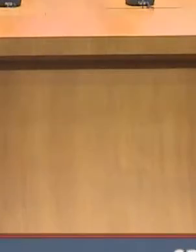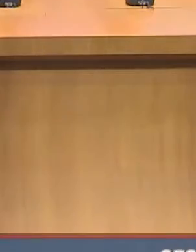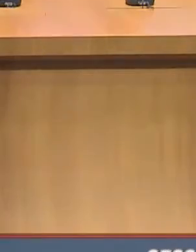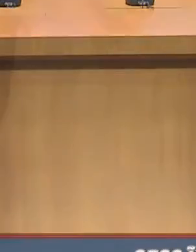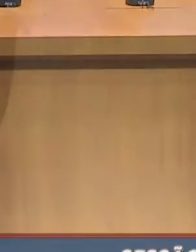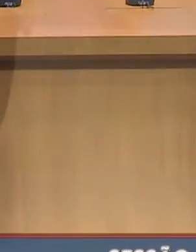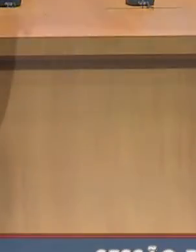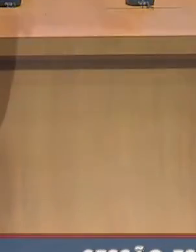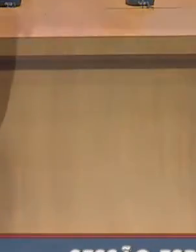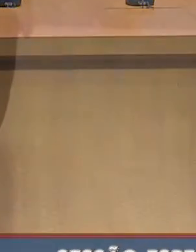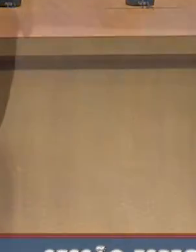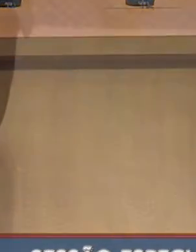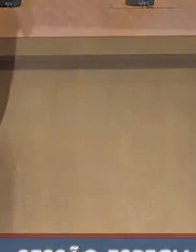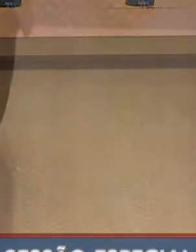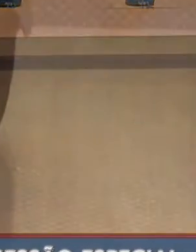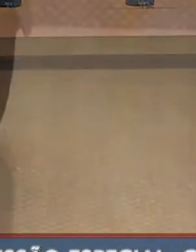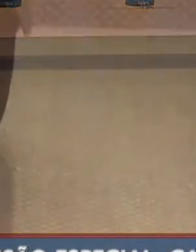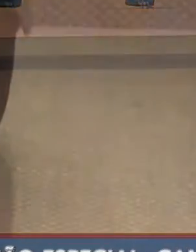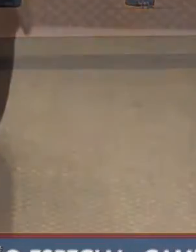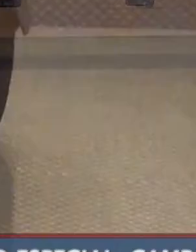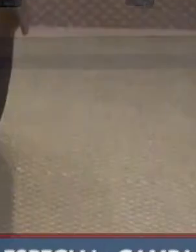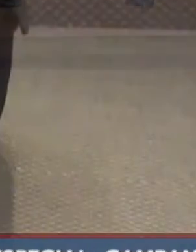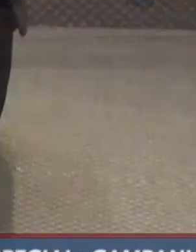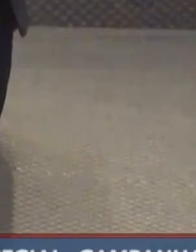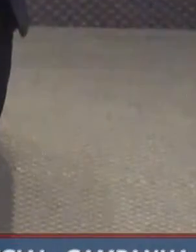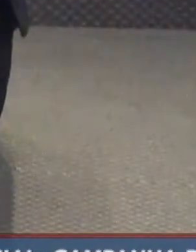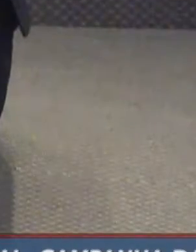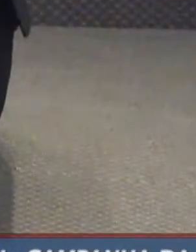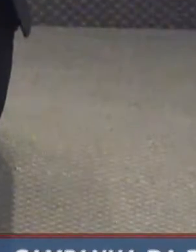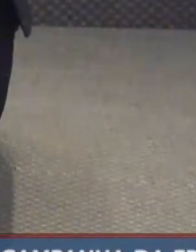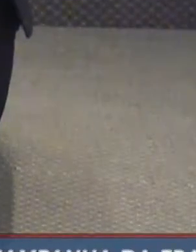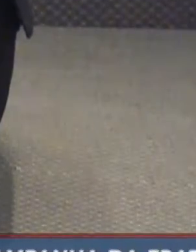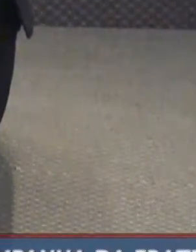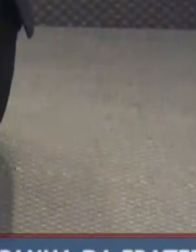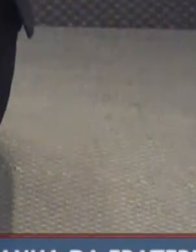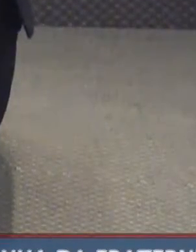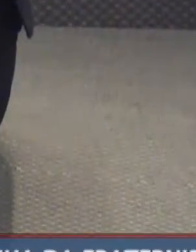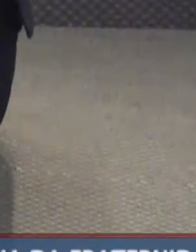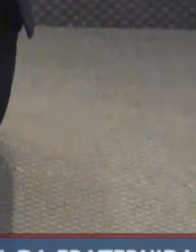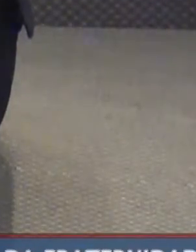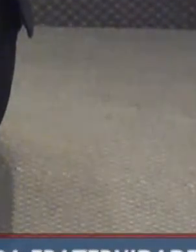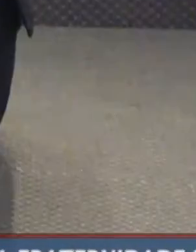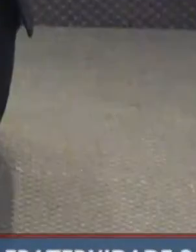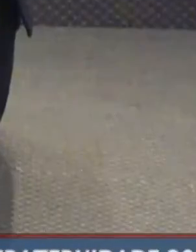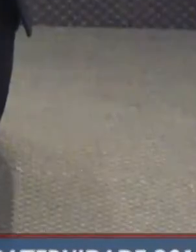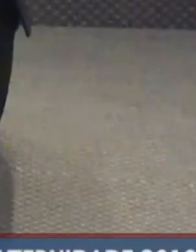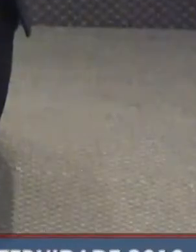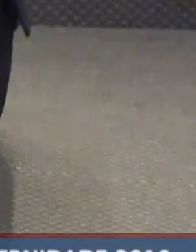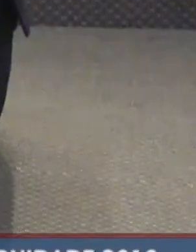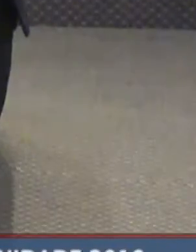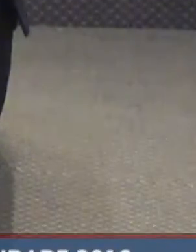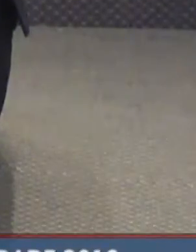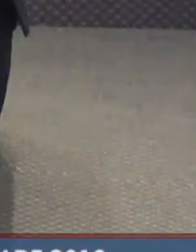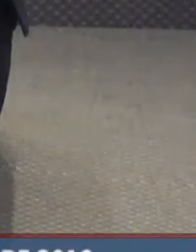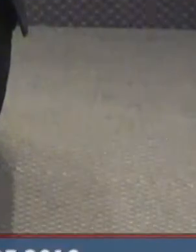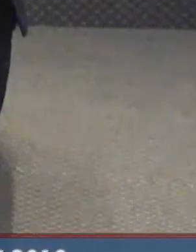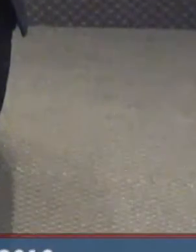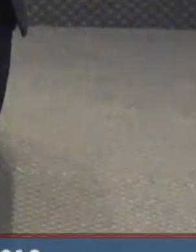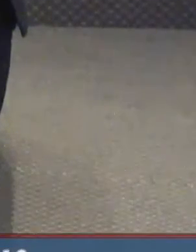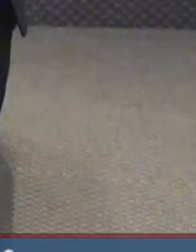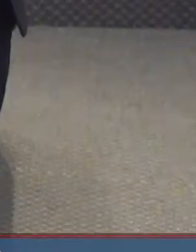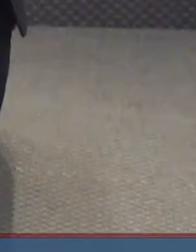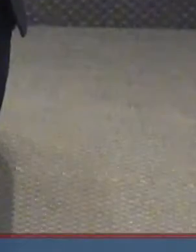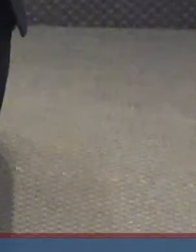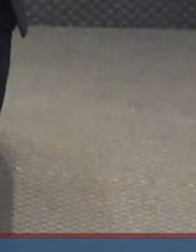Cristo hoje novas criaturas. Somos em Cristo hoje novas criaturas.